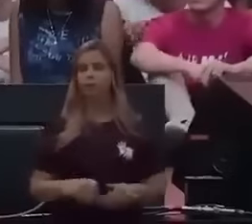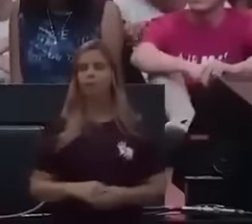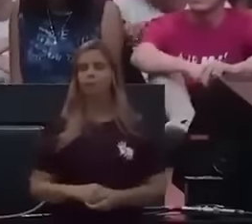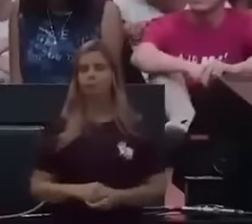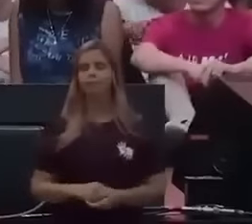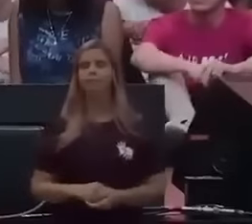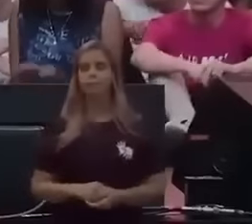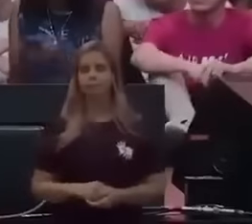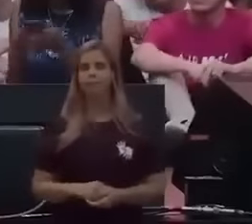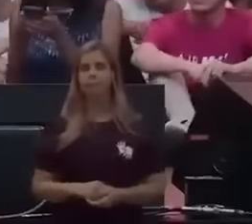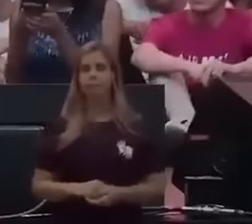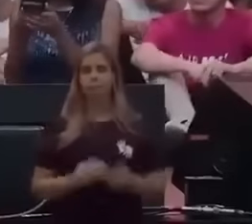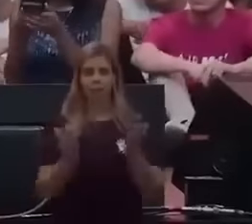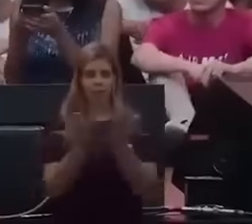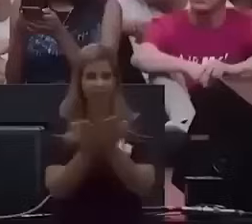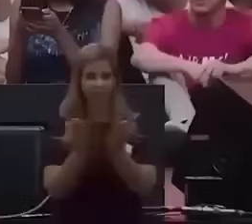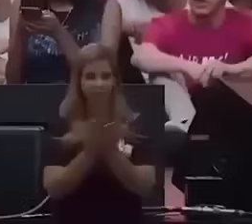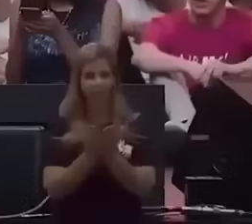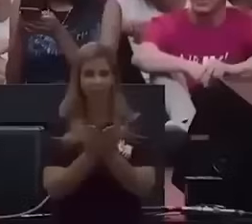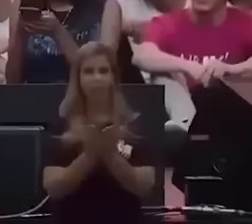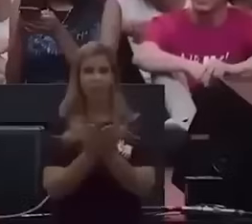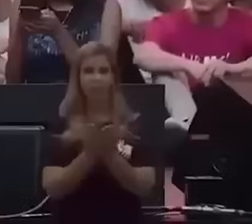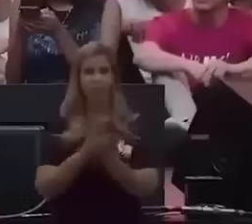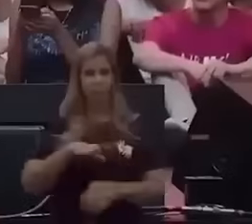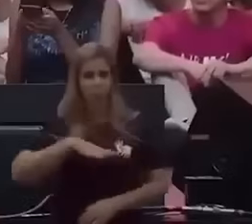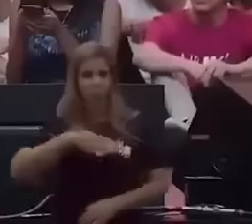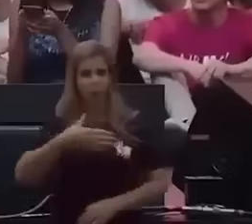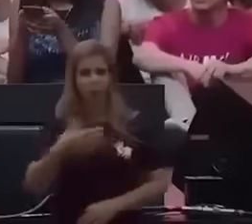Não tem espaço mais para crentes covardes.